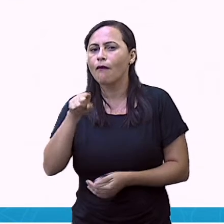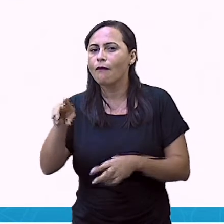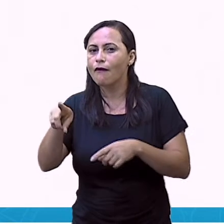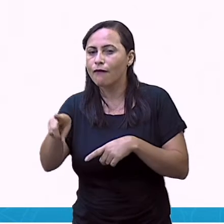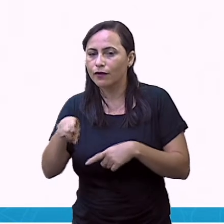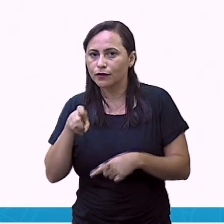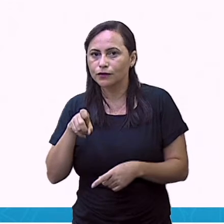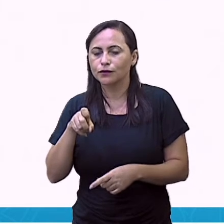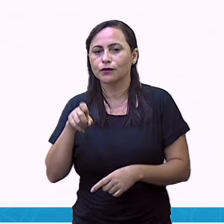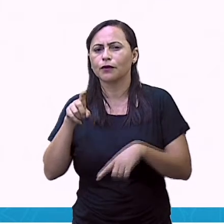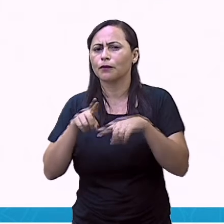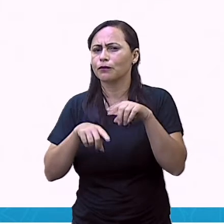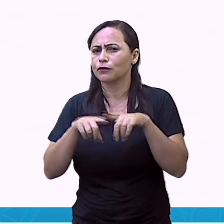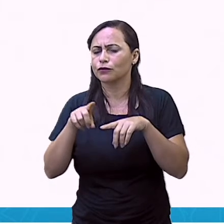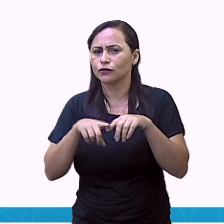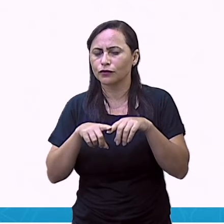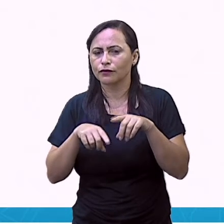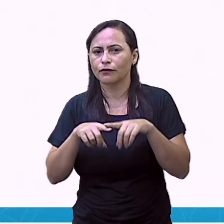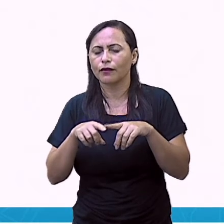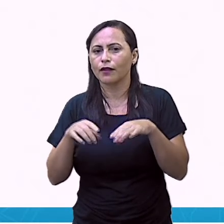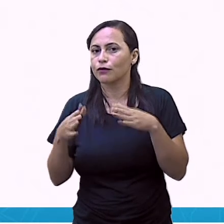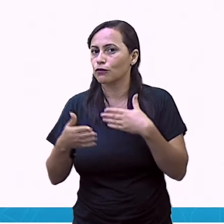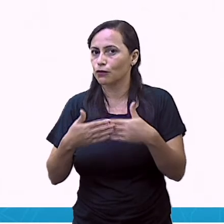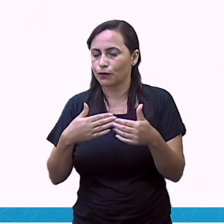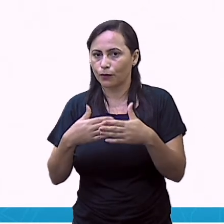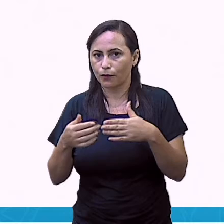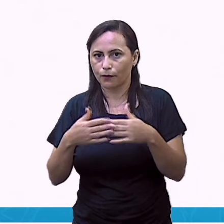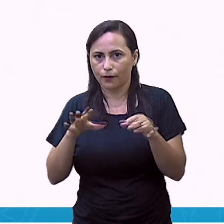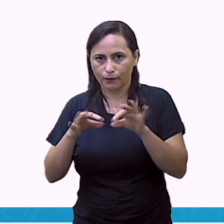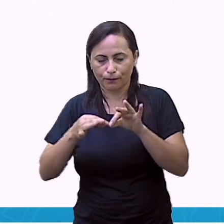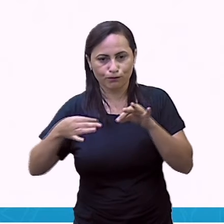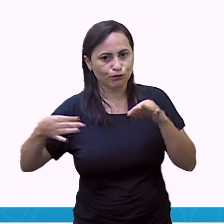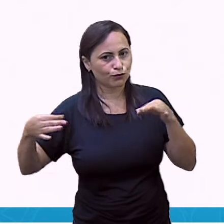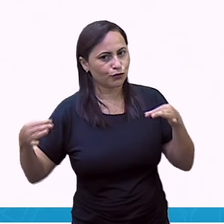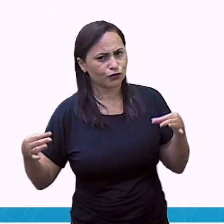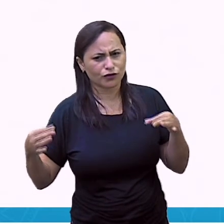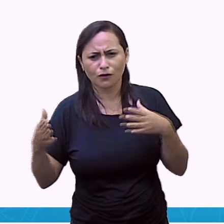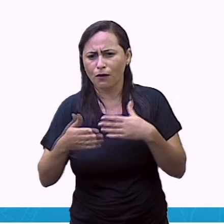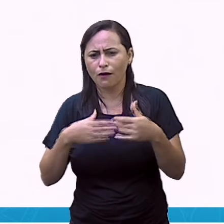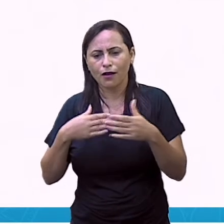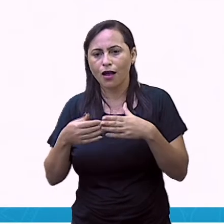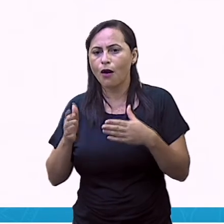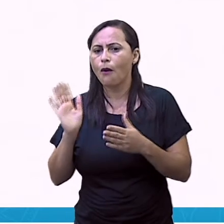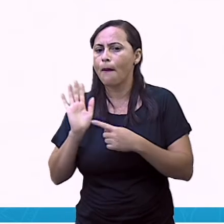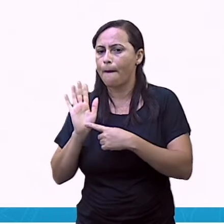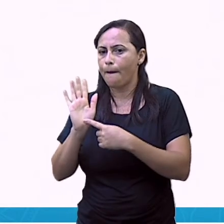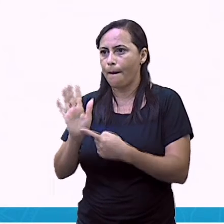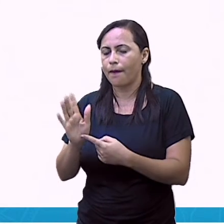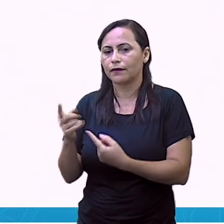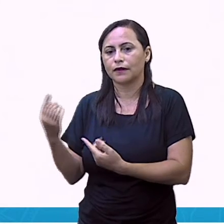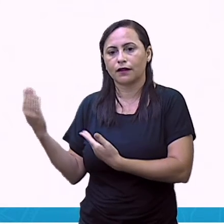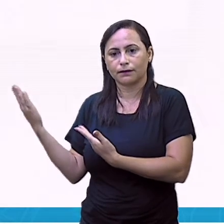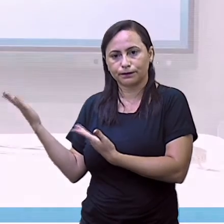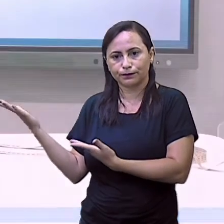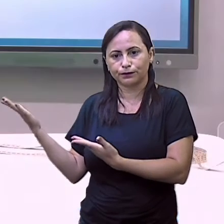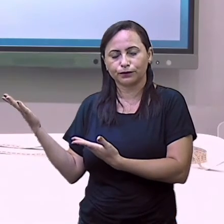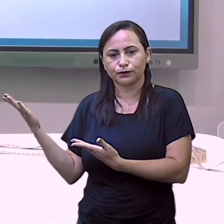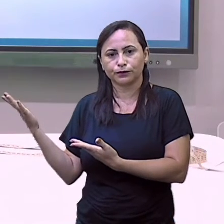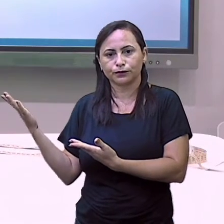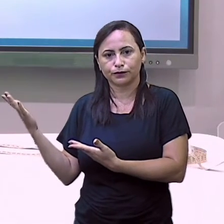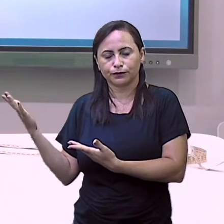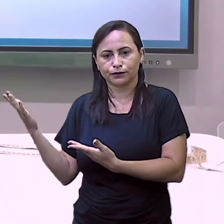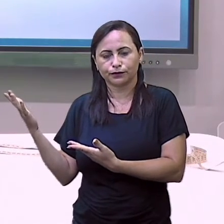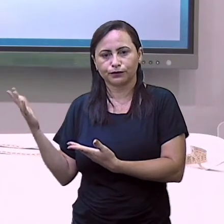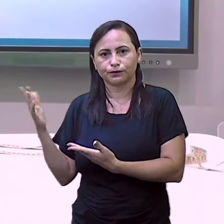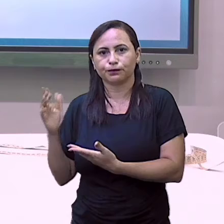desses instrumentos que você tem em casa, né? Pode ser a fita métrica, pode ser aqui, olha, o que vai ser mais fácil